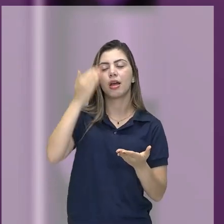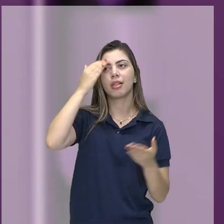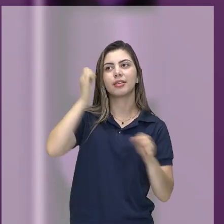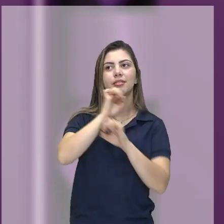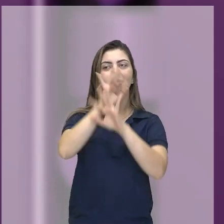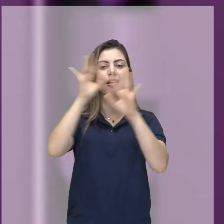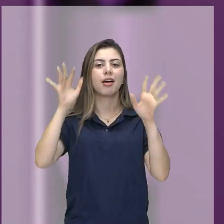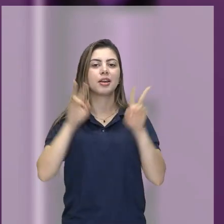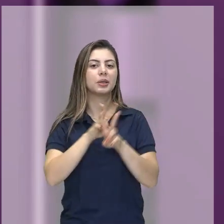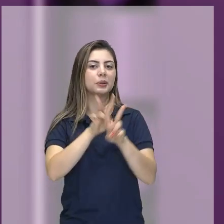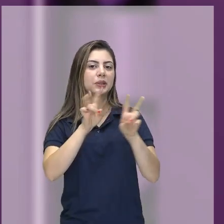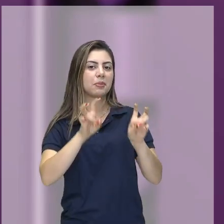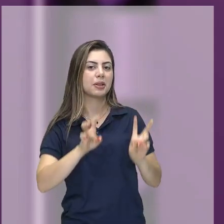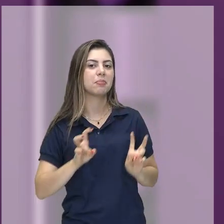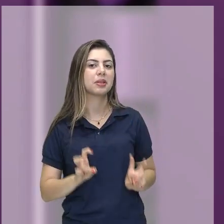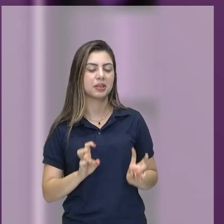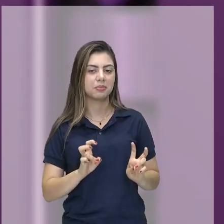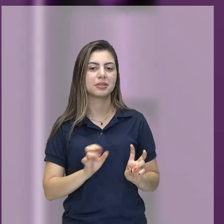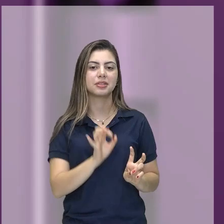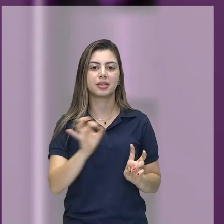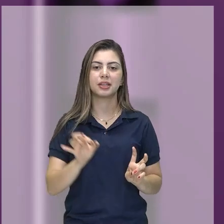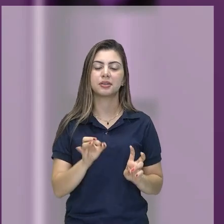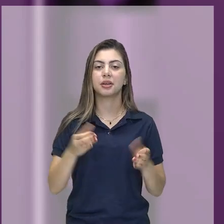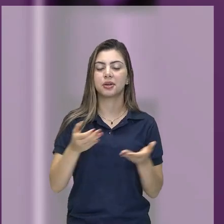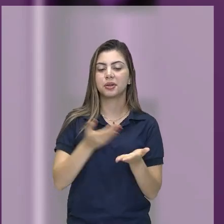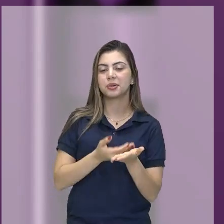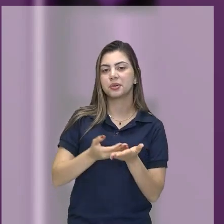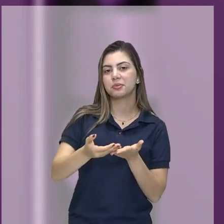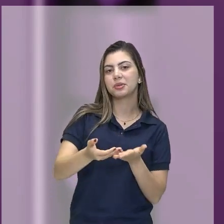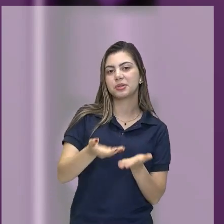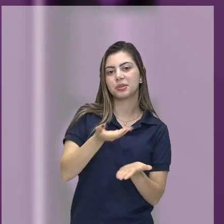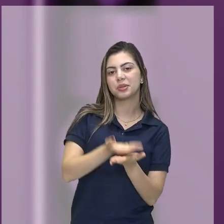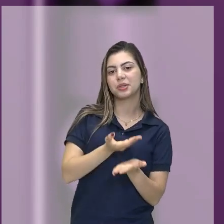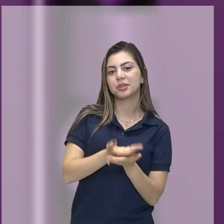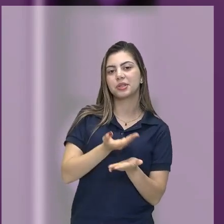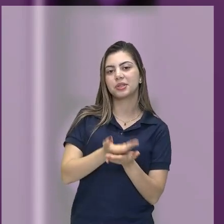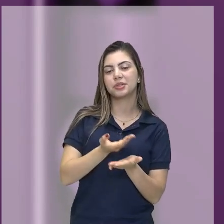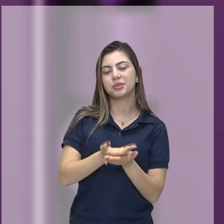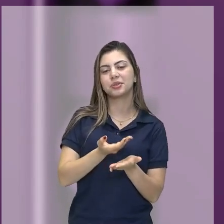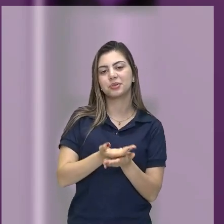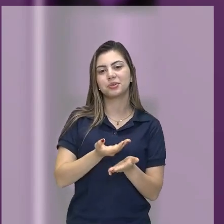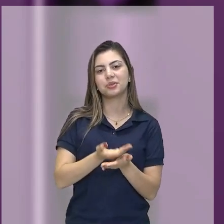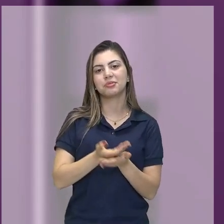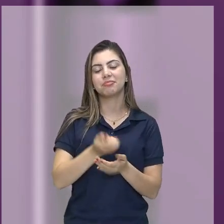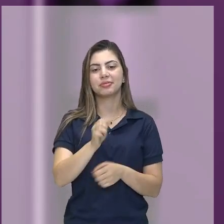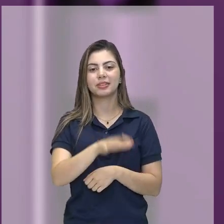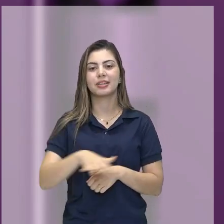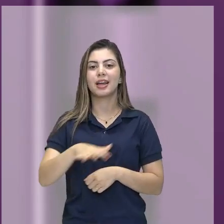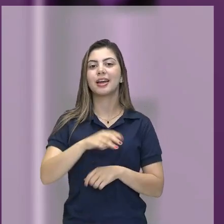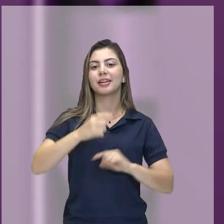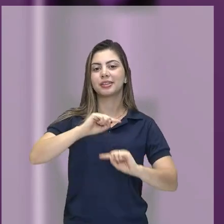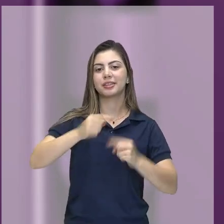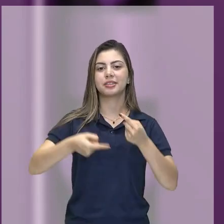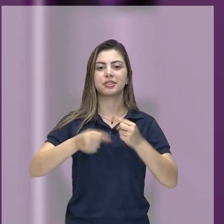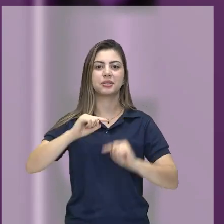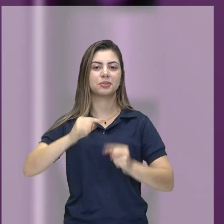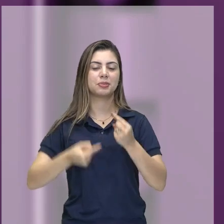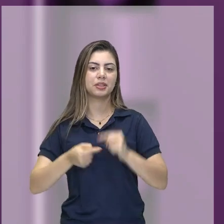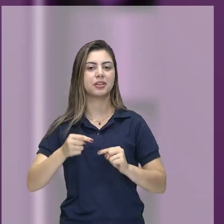aí esses elementos iniciais do nosso estudo da geometria